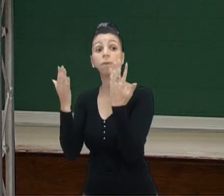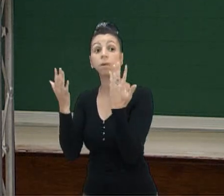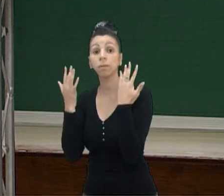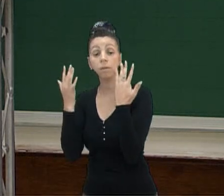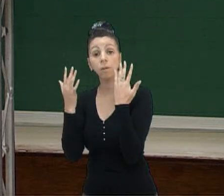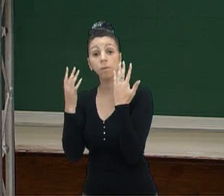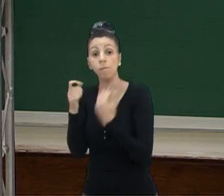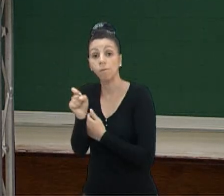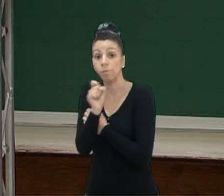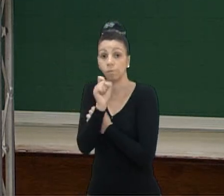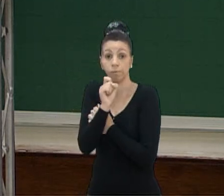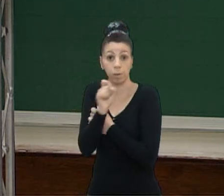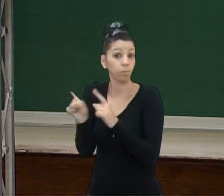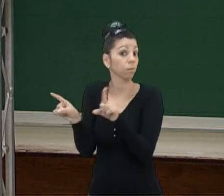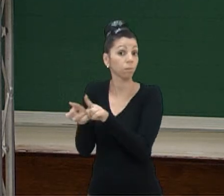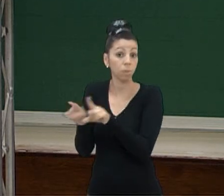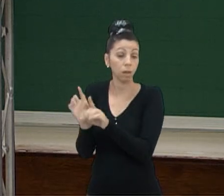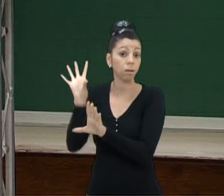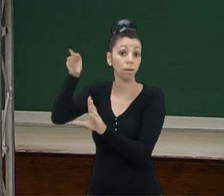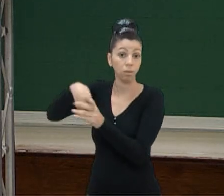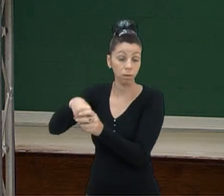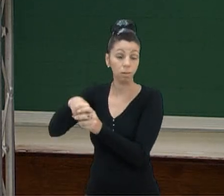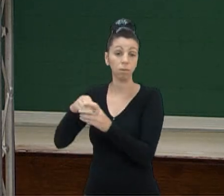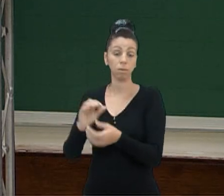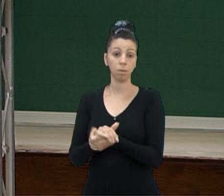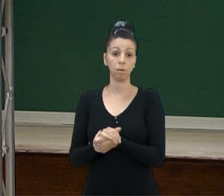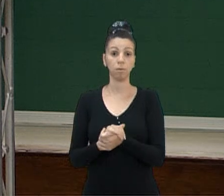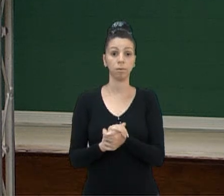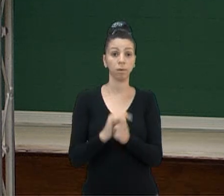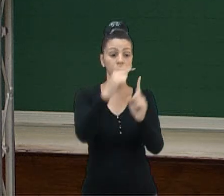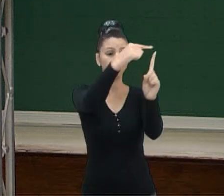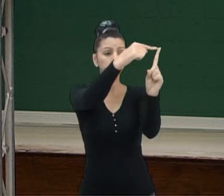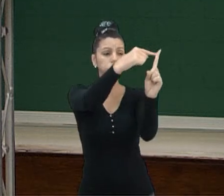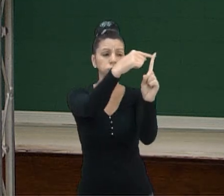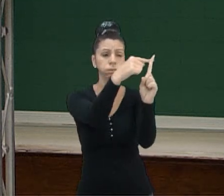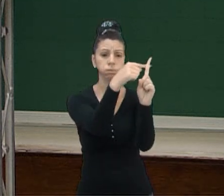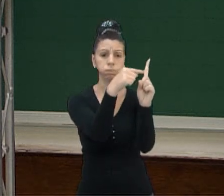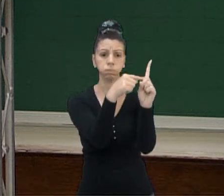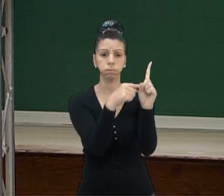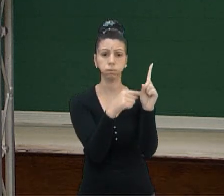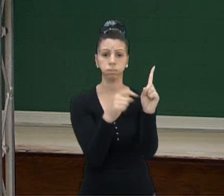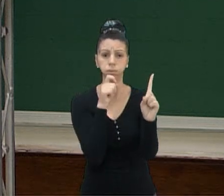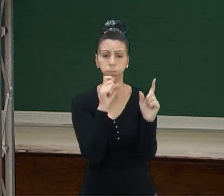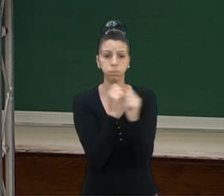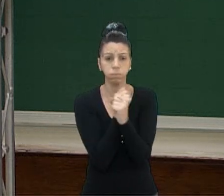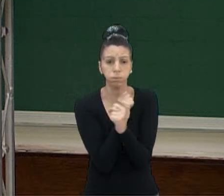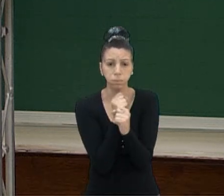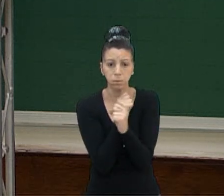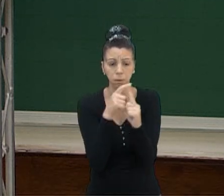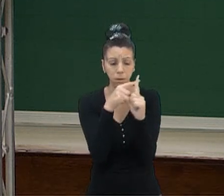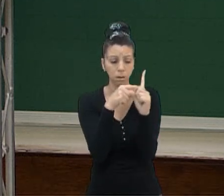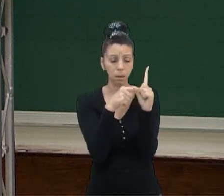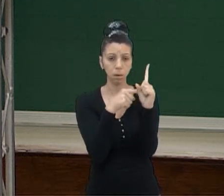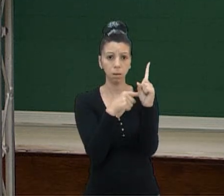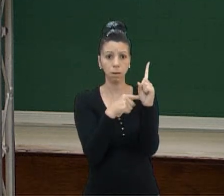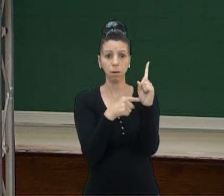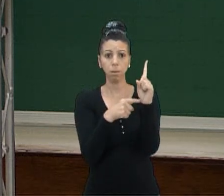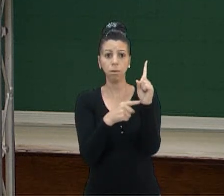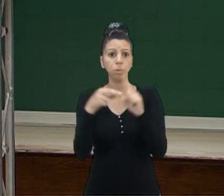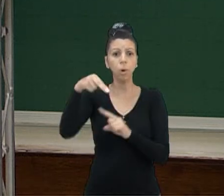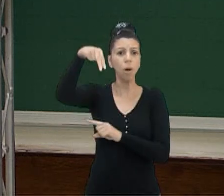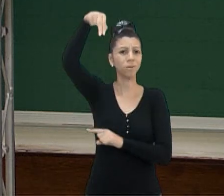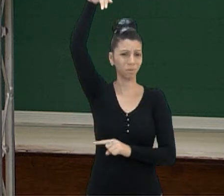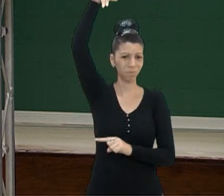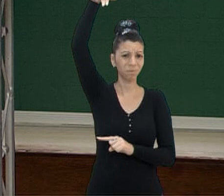nós vamos ter sempre temperaturas baixas ou muito baixas, principalmente na porção setentrional, na